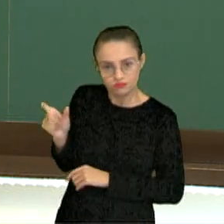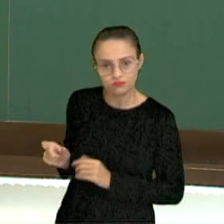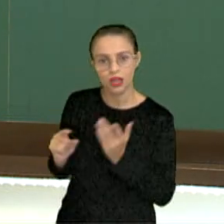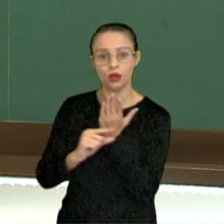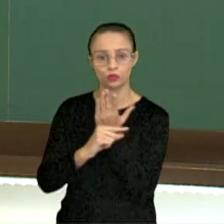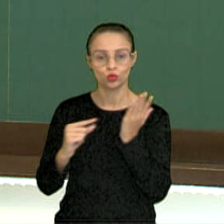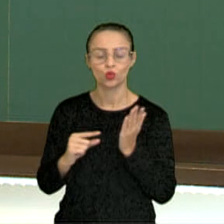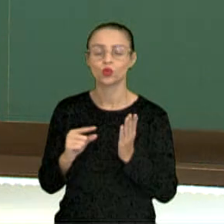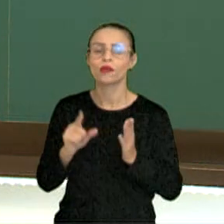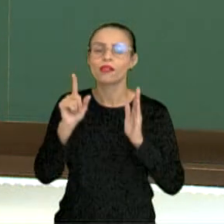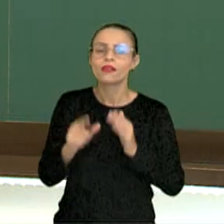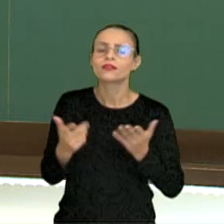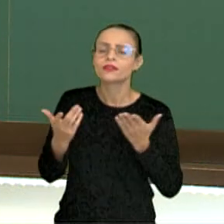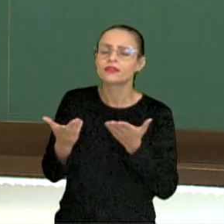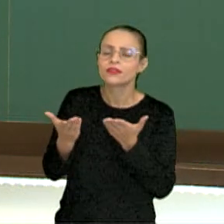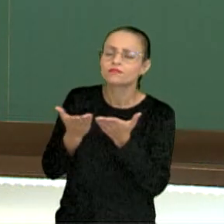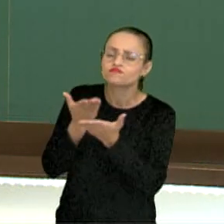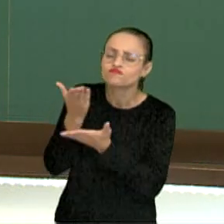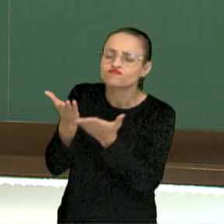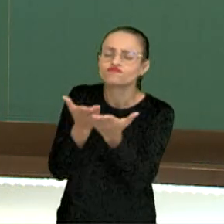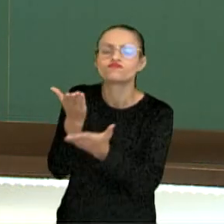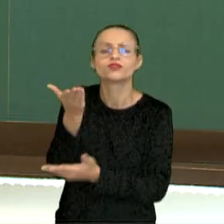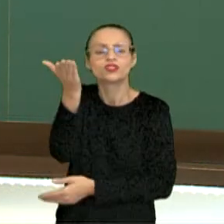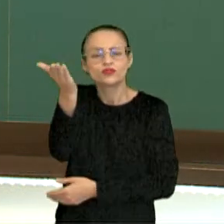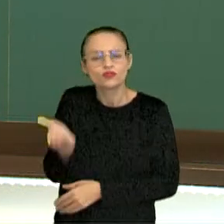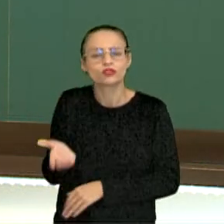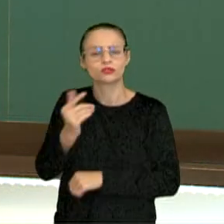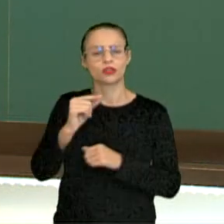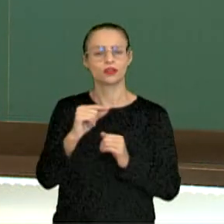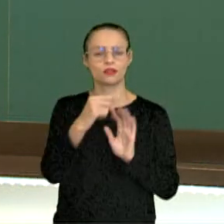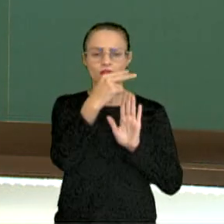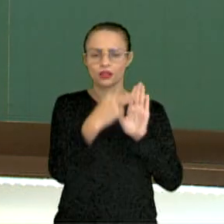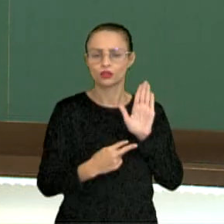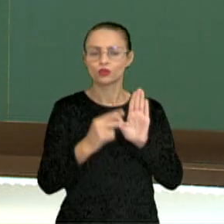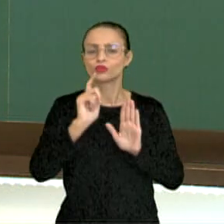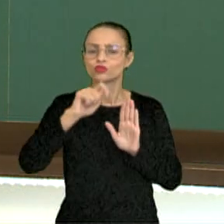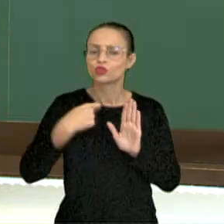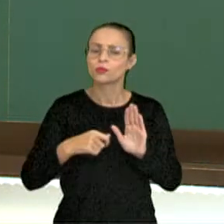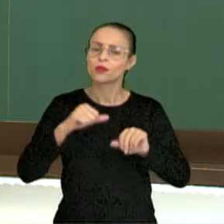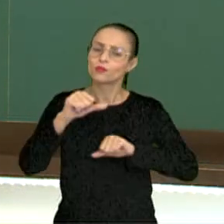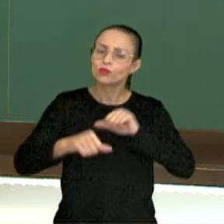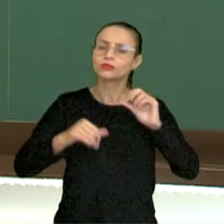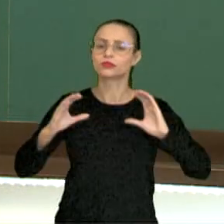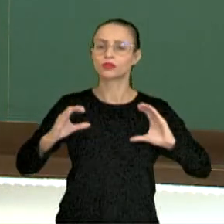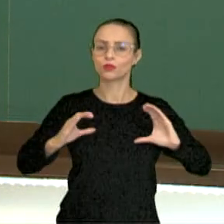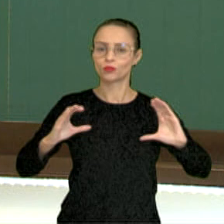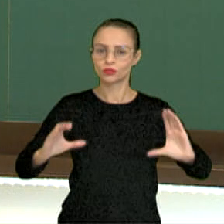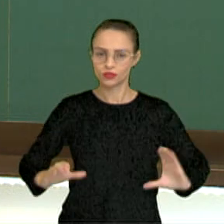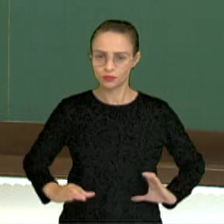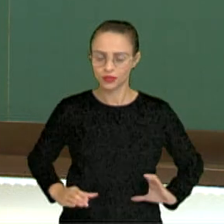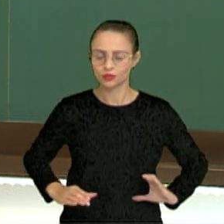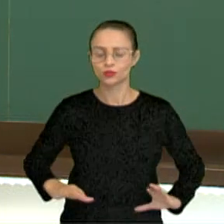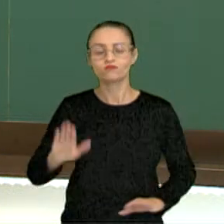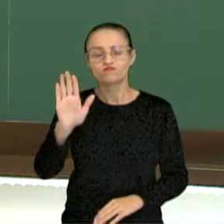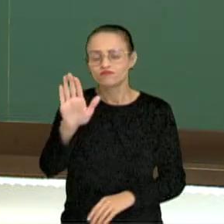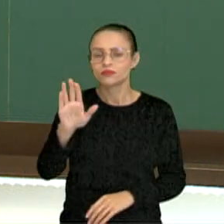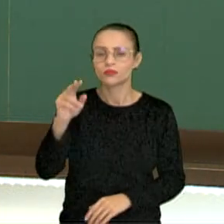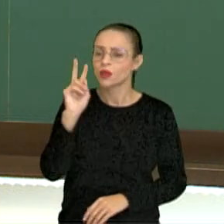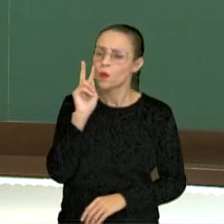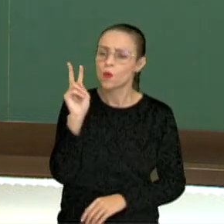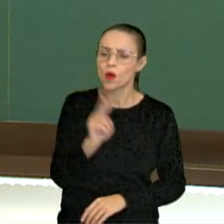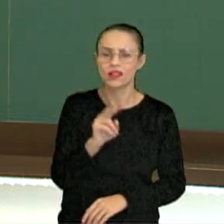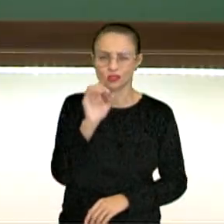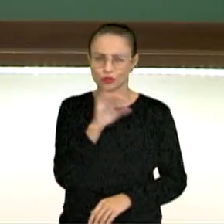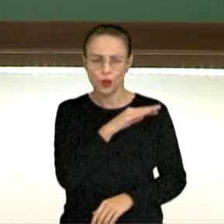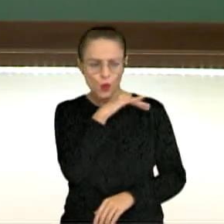quer sensibilizar você, leitor, a respeito de uma mudança de comportamento, de não olhar apenas o que é